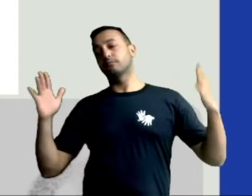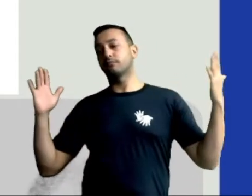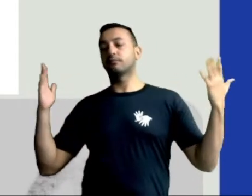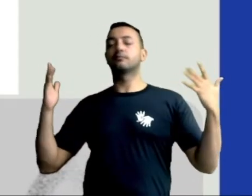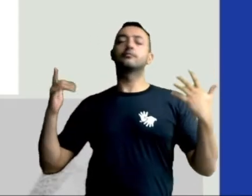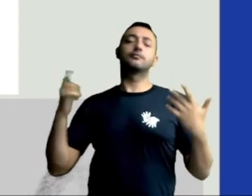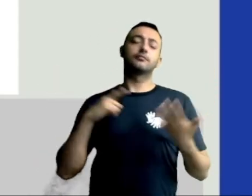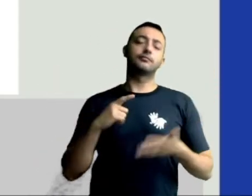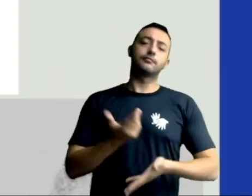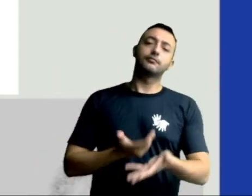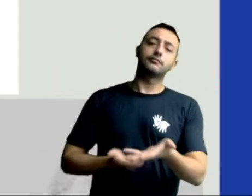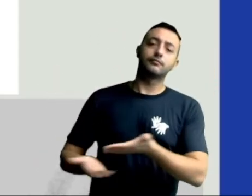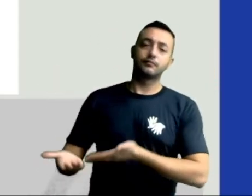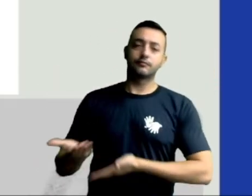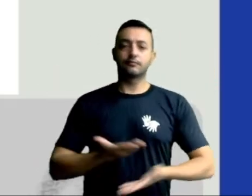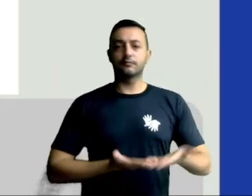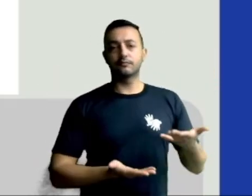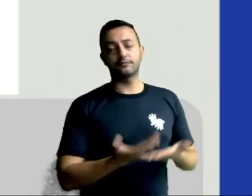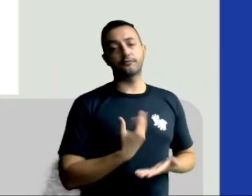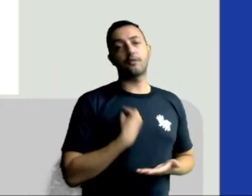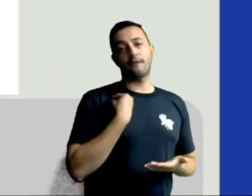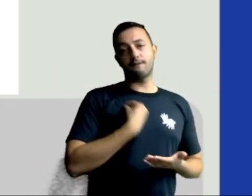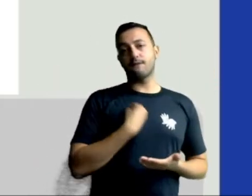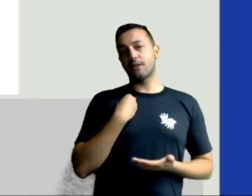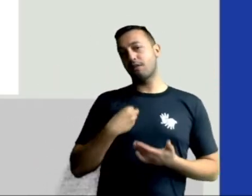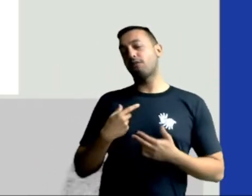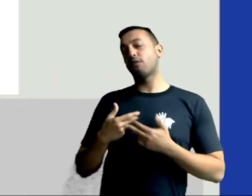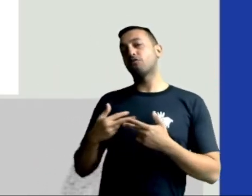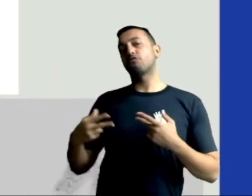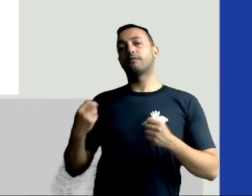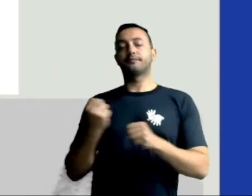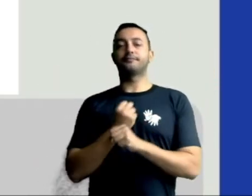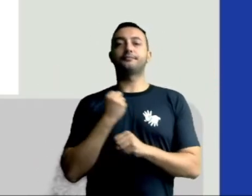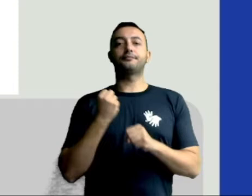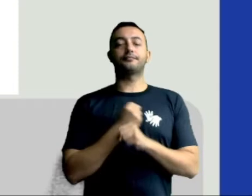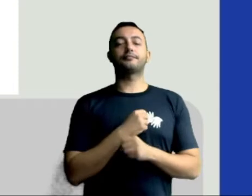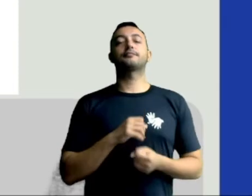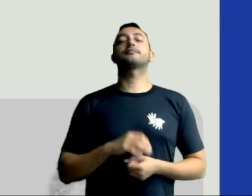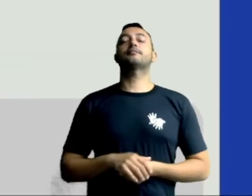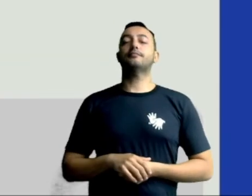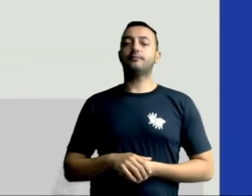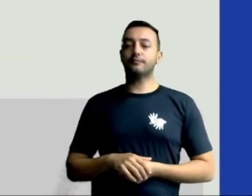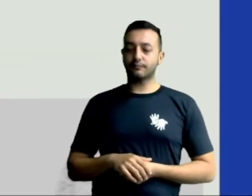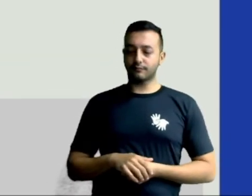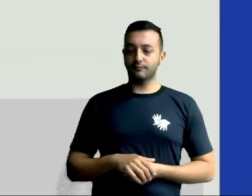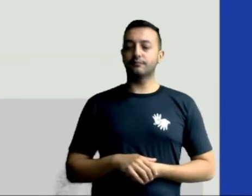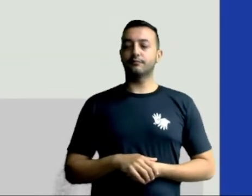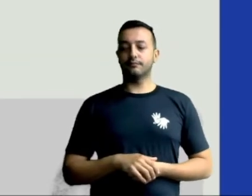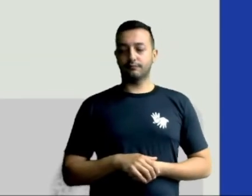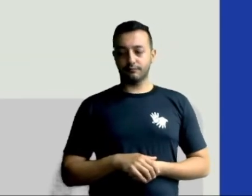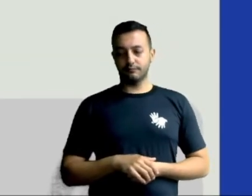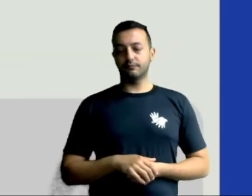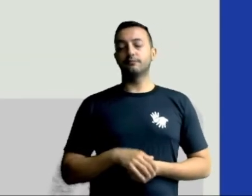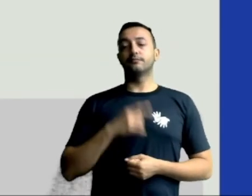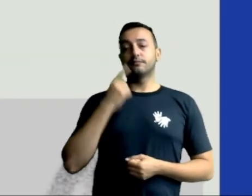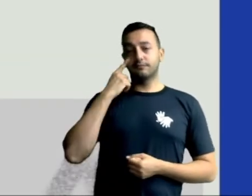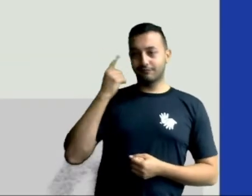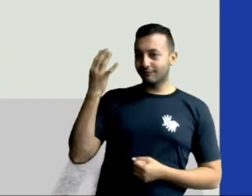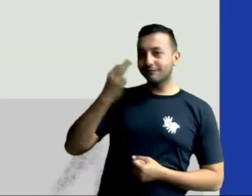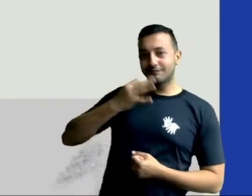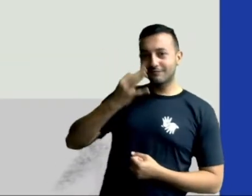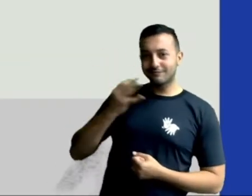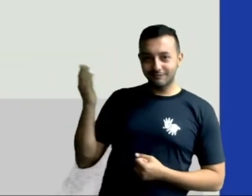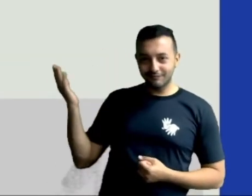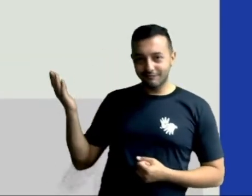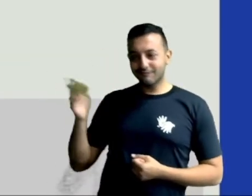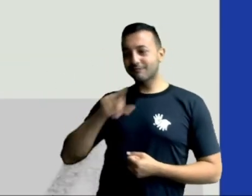ambiente têm de se relacionar, os seres vivos, com os elementos construídos. Isso mesmo. Olha que lindo aí,